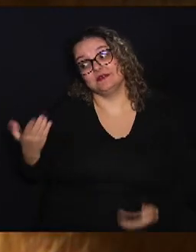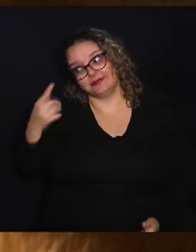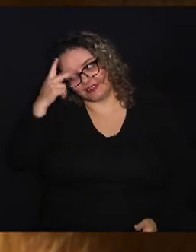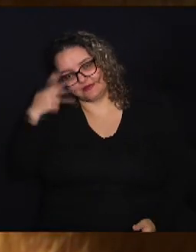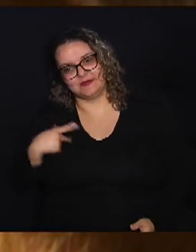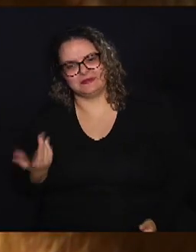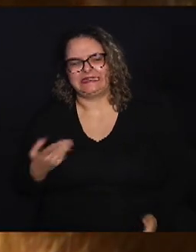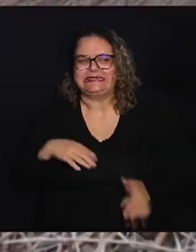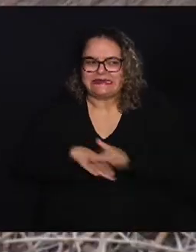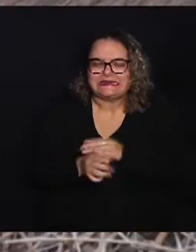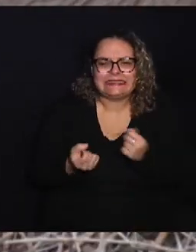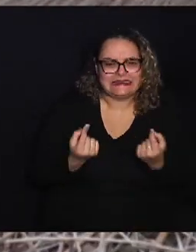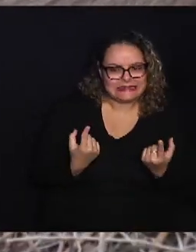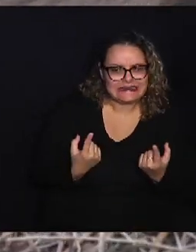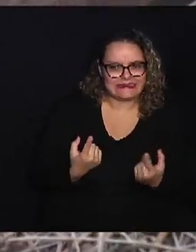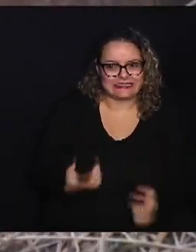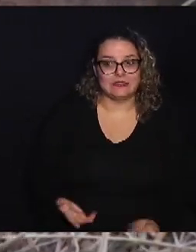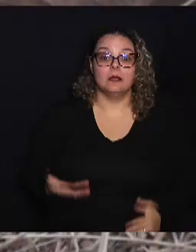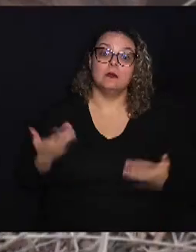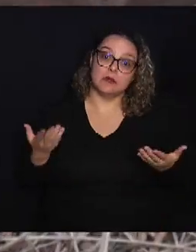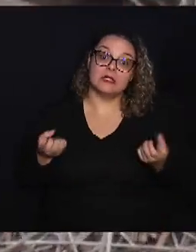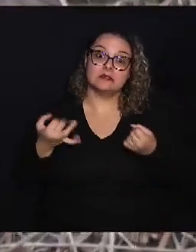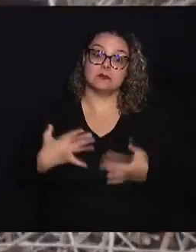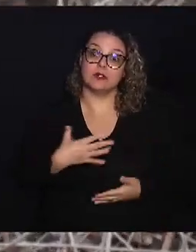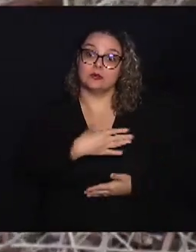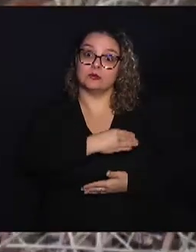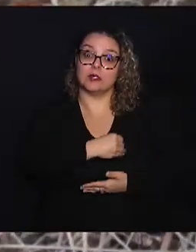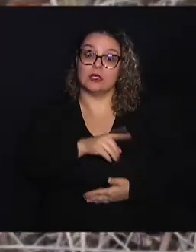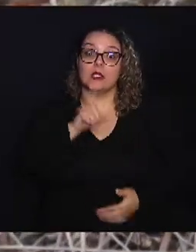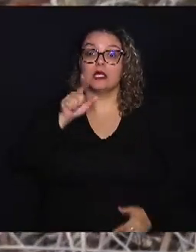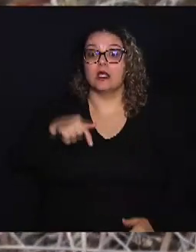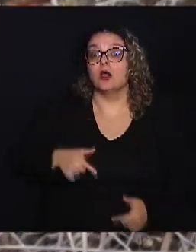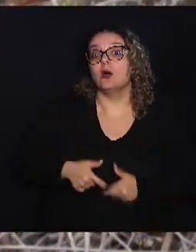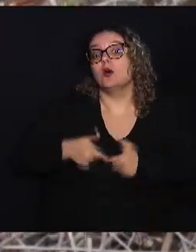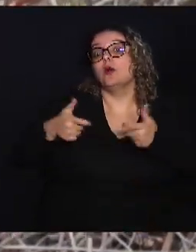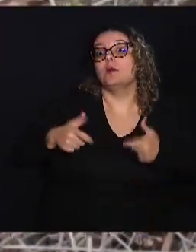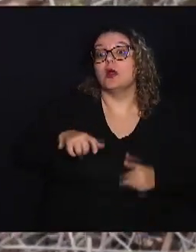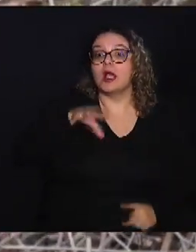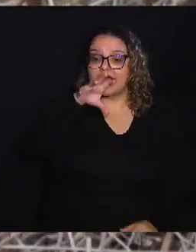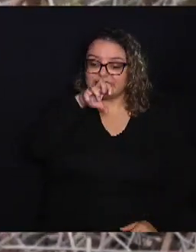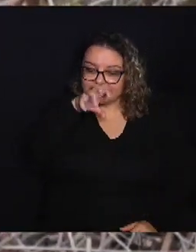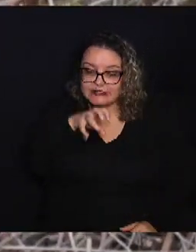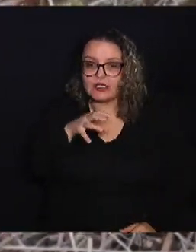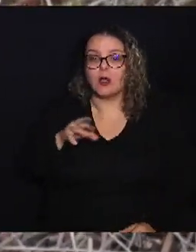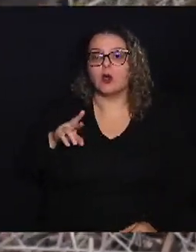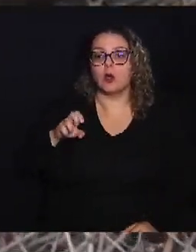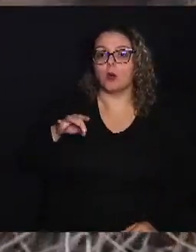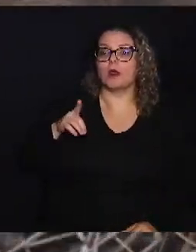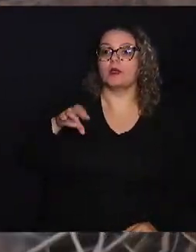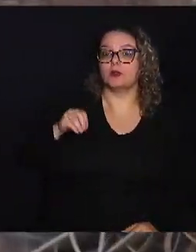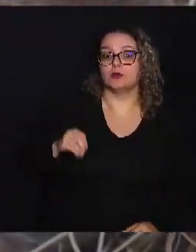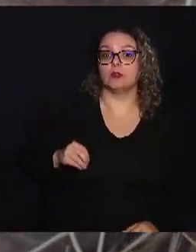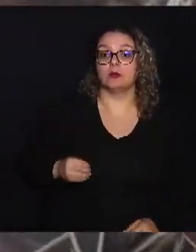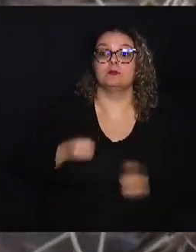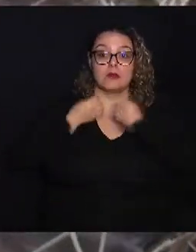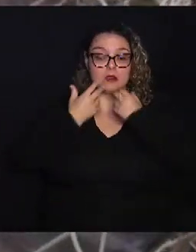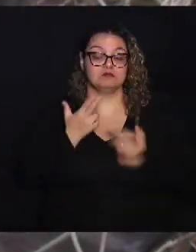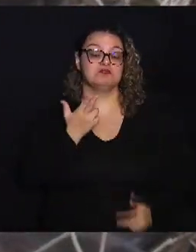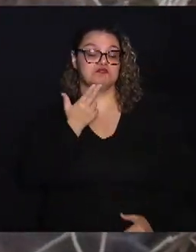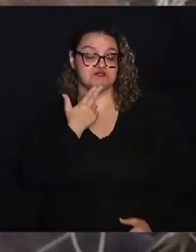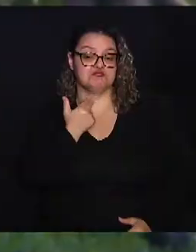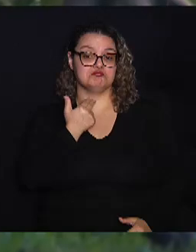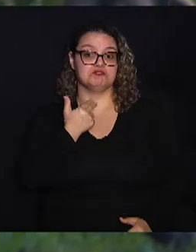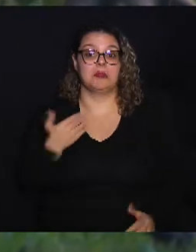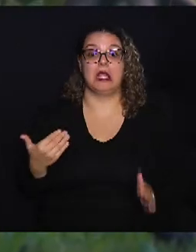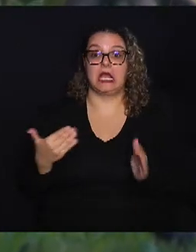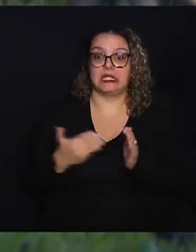estranho, mas explica porque esse mamífero, considerado o maior roedor do mundo, consegue manter uma boa nutrição, mesmo